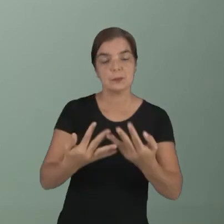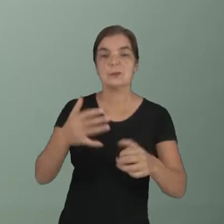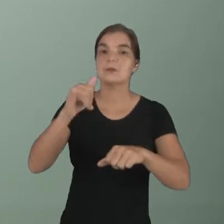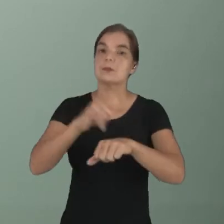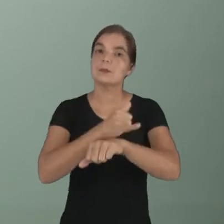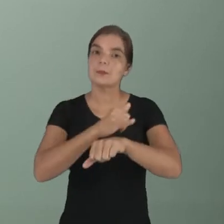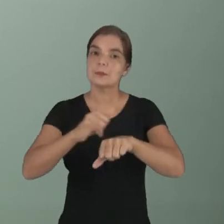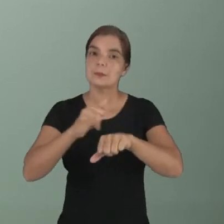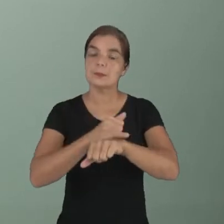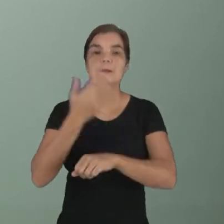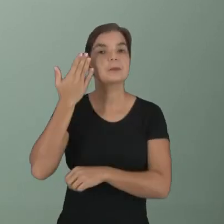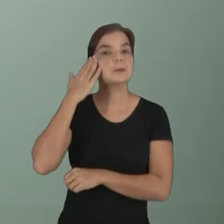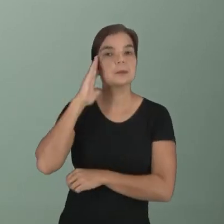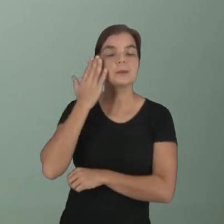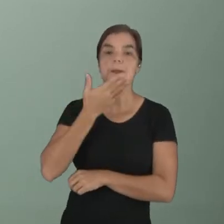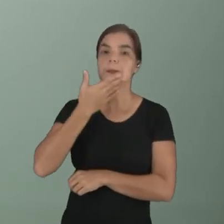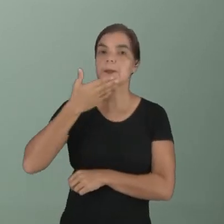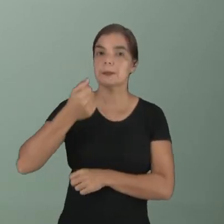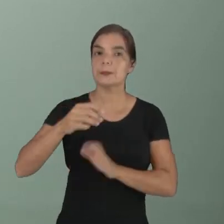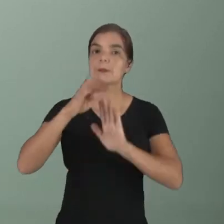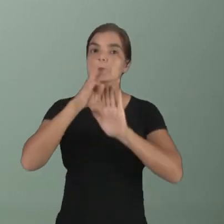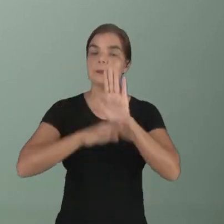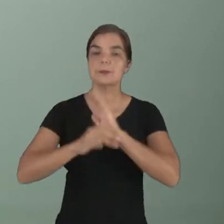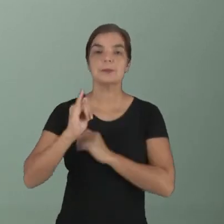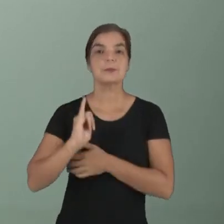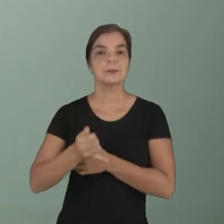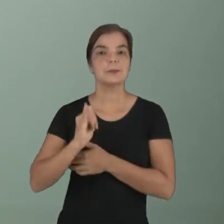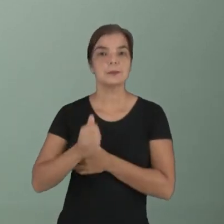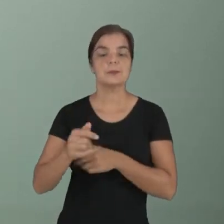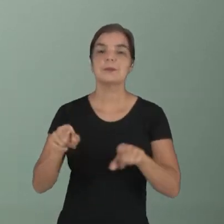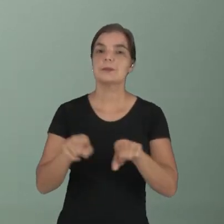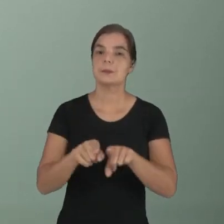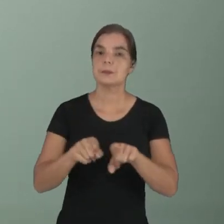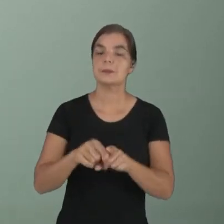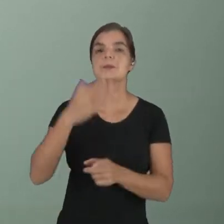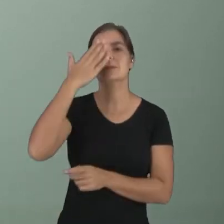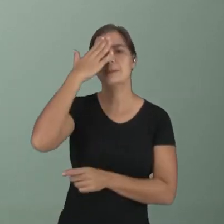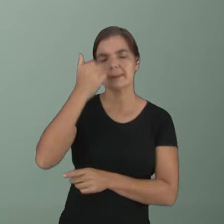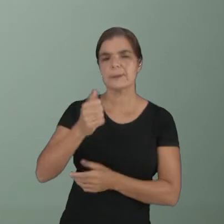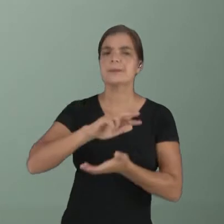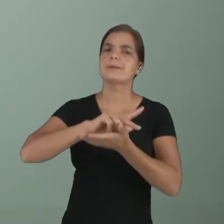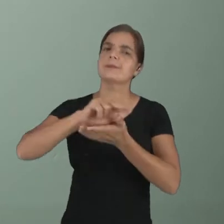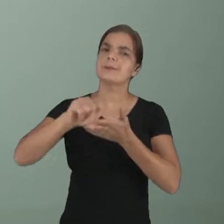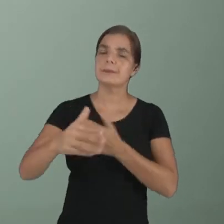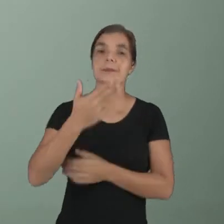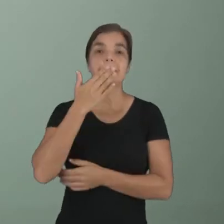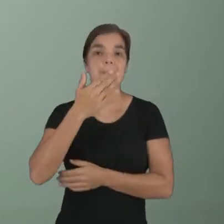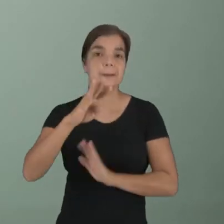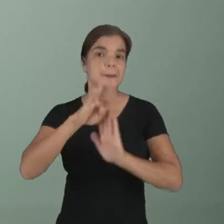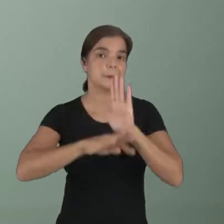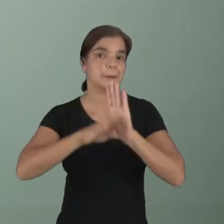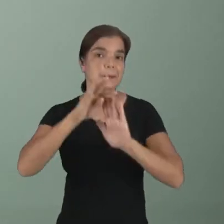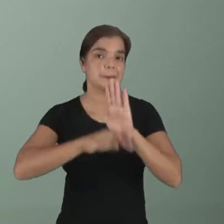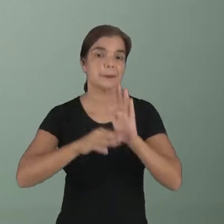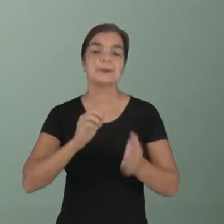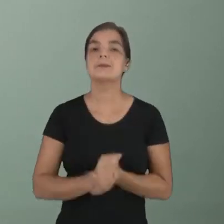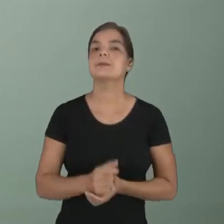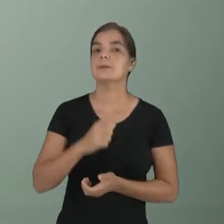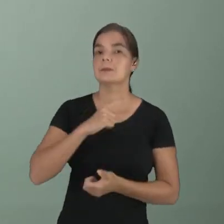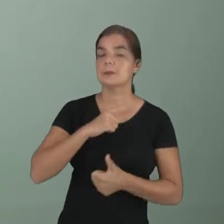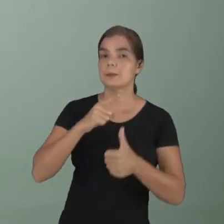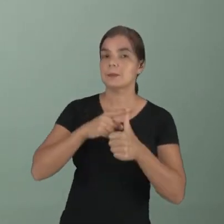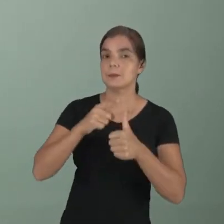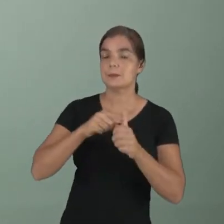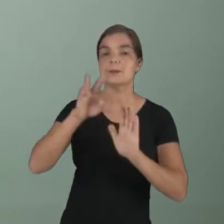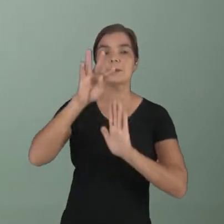de estratégias para compreender melhor um texto narrativo. Nós sabemos que há vários tipos de textos. Nós temos